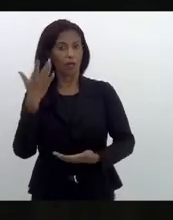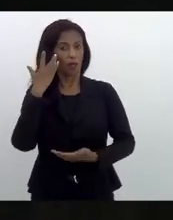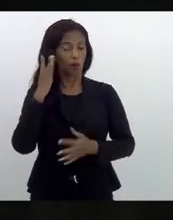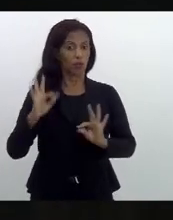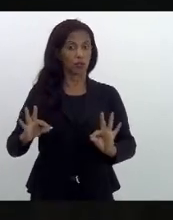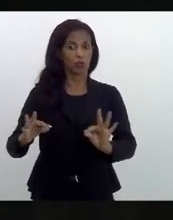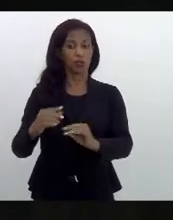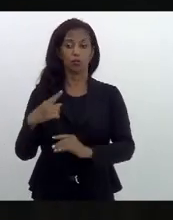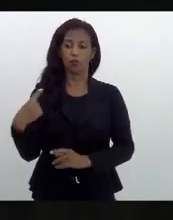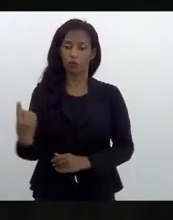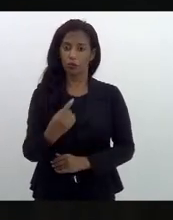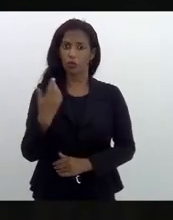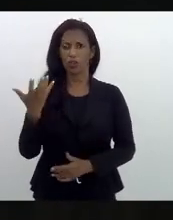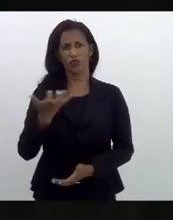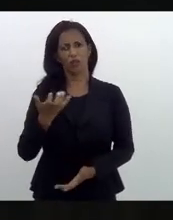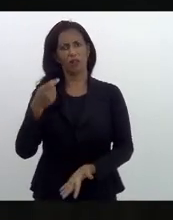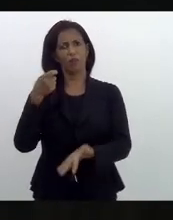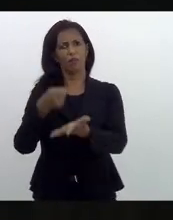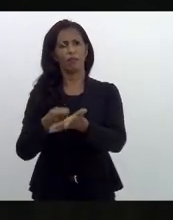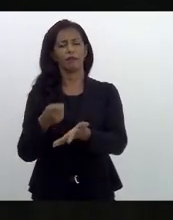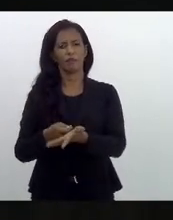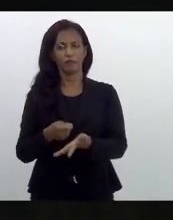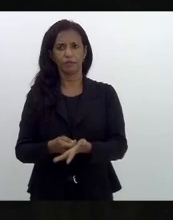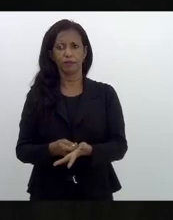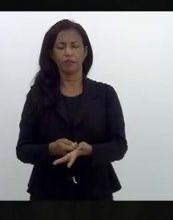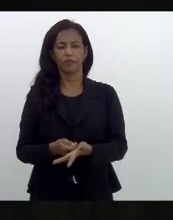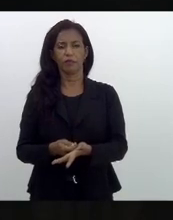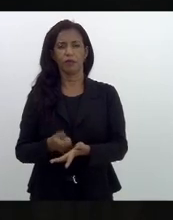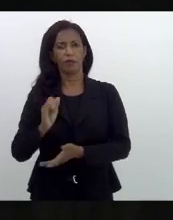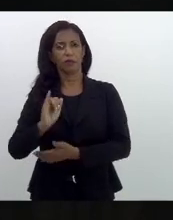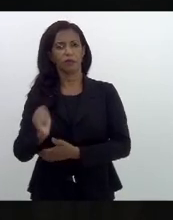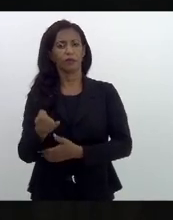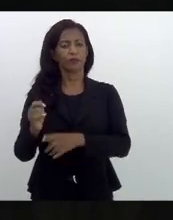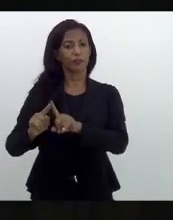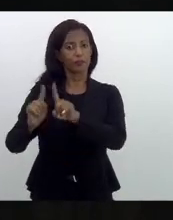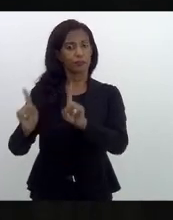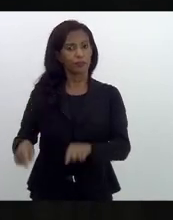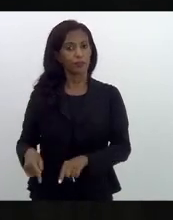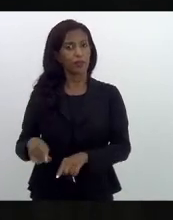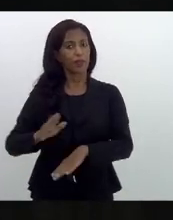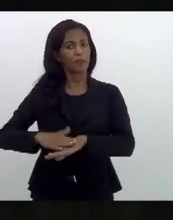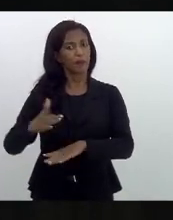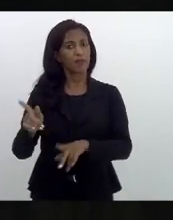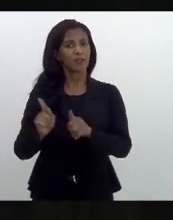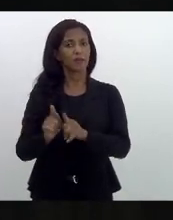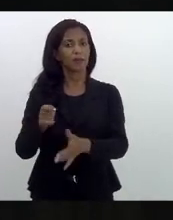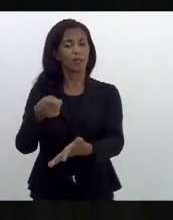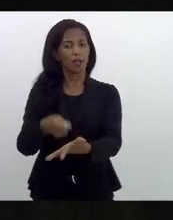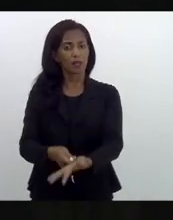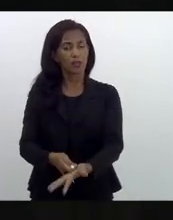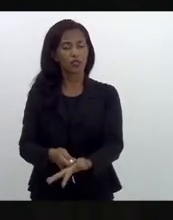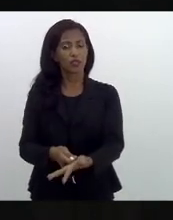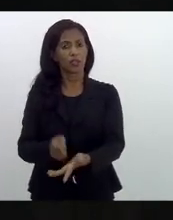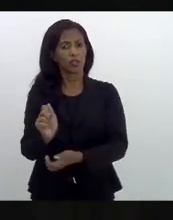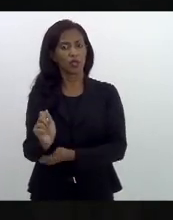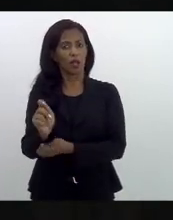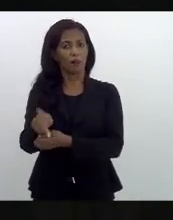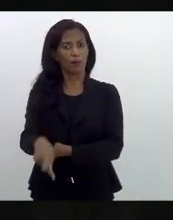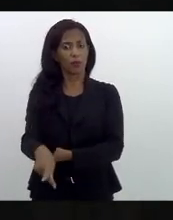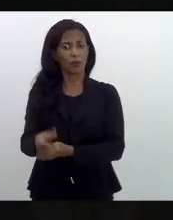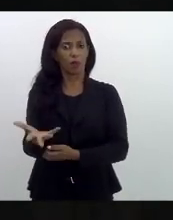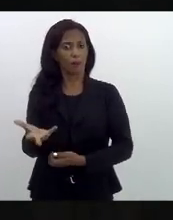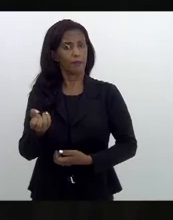todos nós aqui queremos garantir as vantagens dos servidores e mais ainda a garantia que uma vez aposentado ou